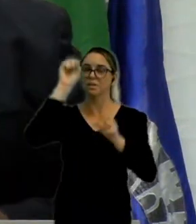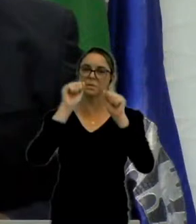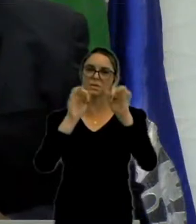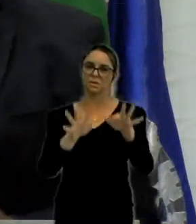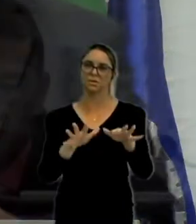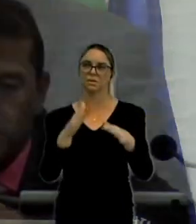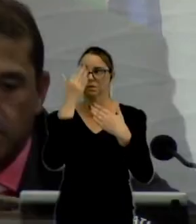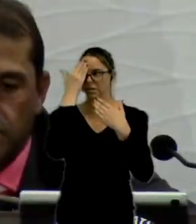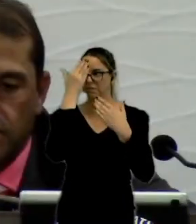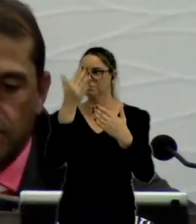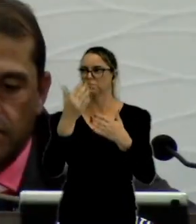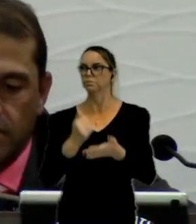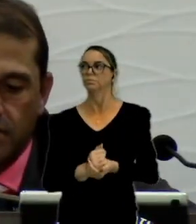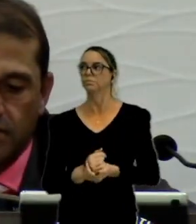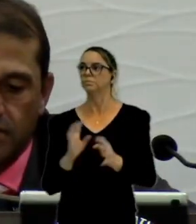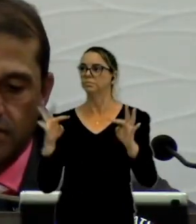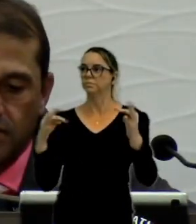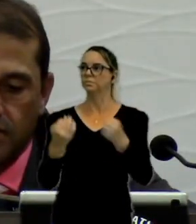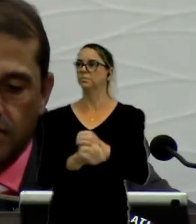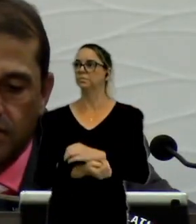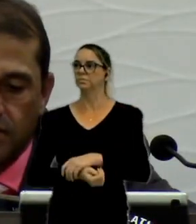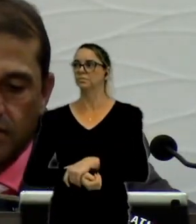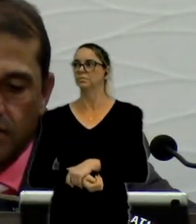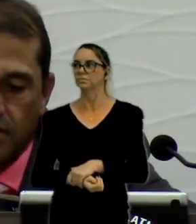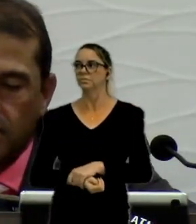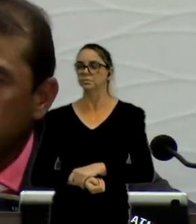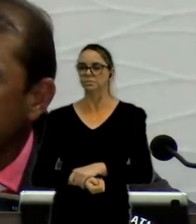todos. Discutindo o vereador Padre Fera.